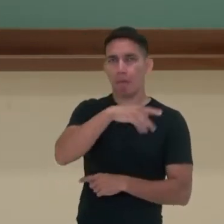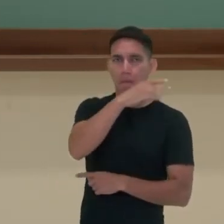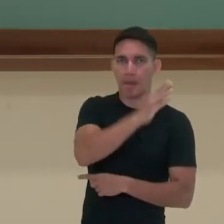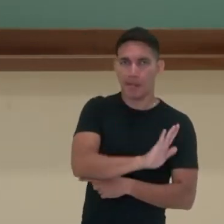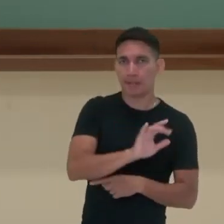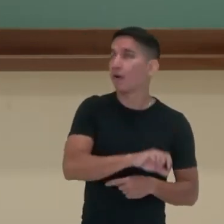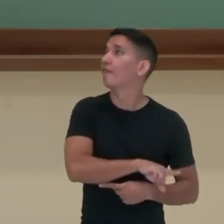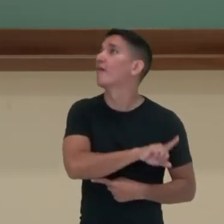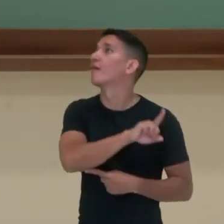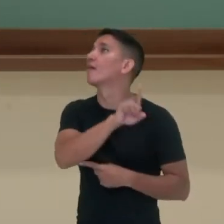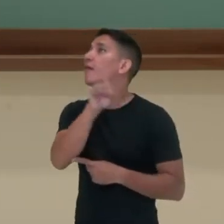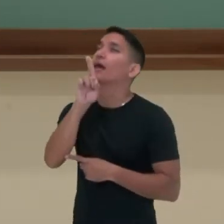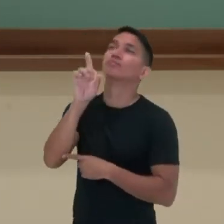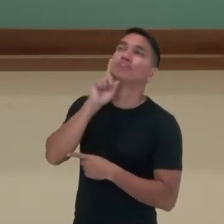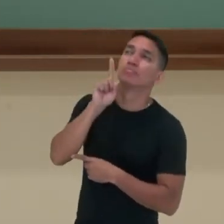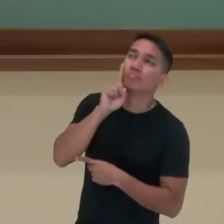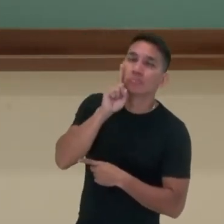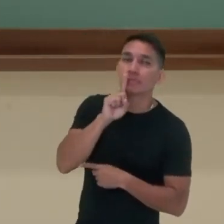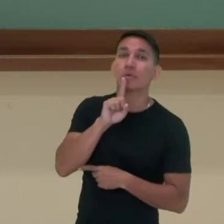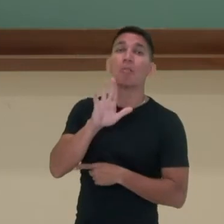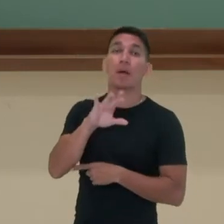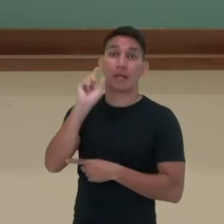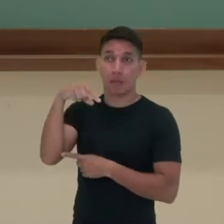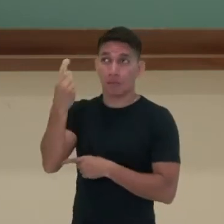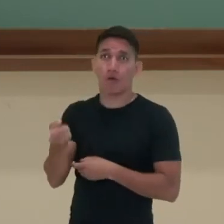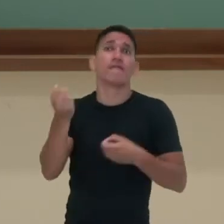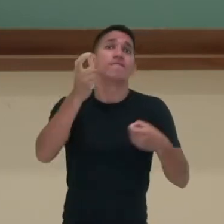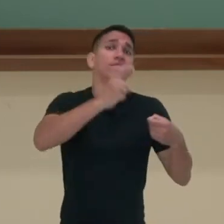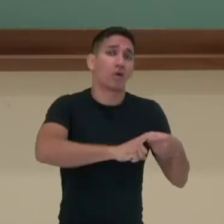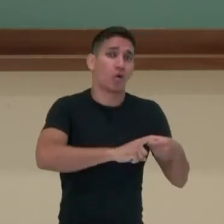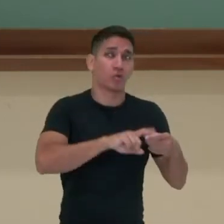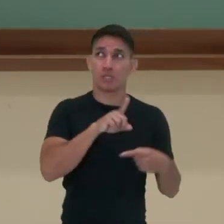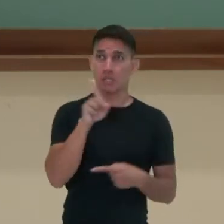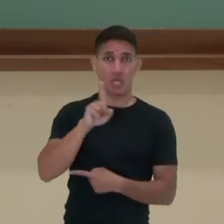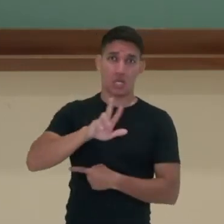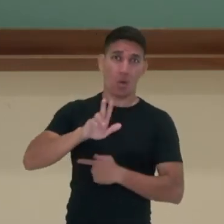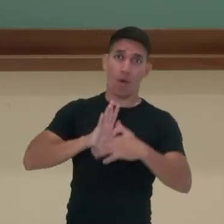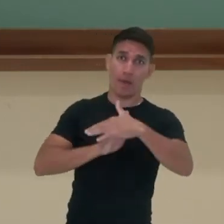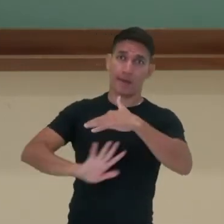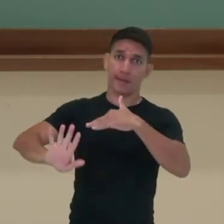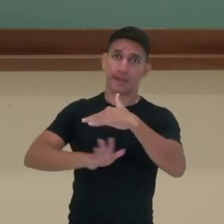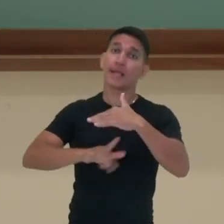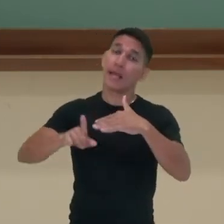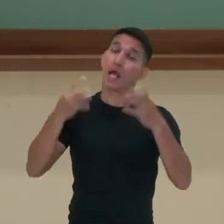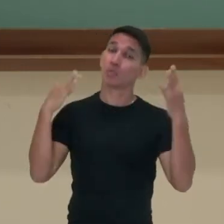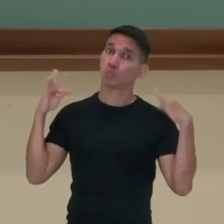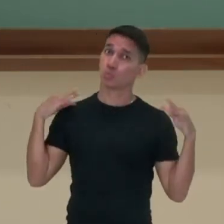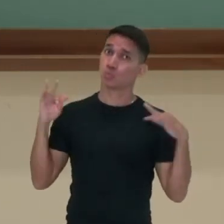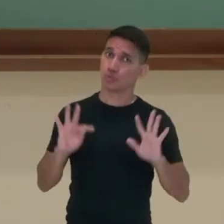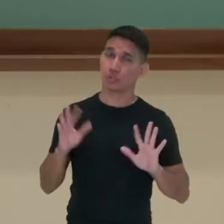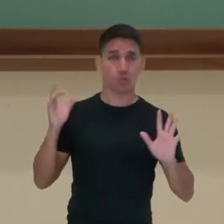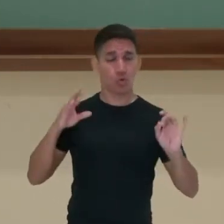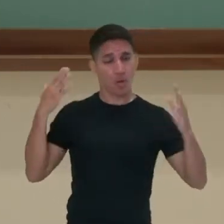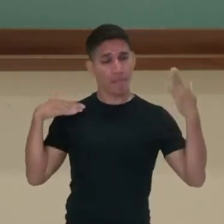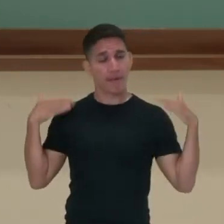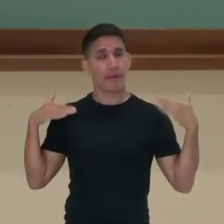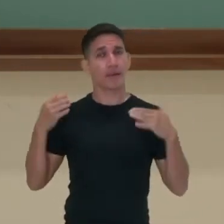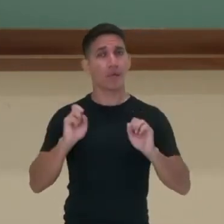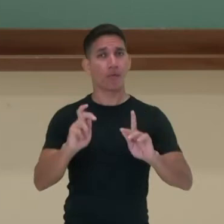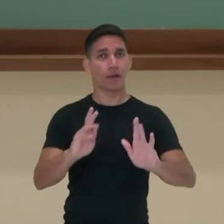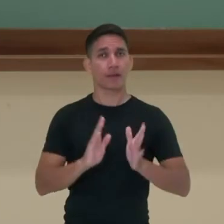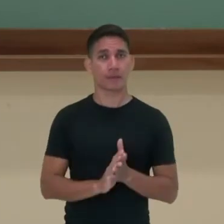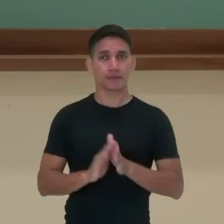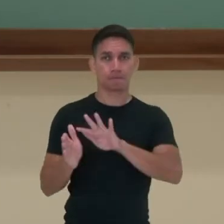conhecer, por exemplo, os Estados Unidos, mas depois você volta, né? Então isso não é migração, isso aí é turismo. Você passear, tá bom? É